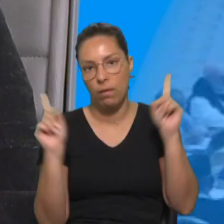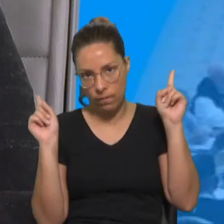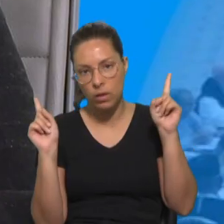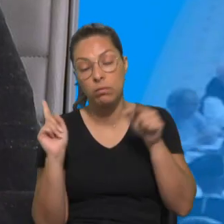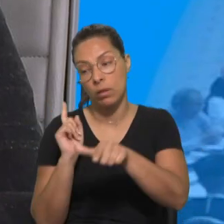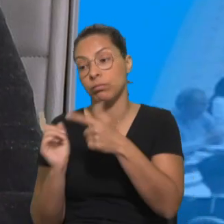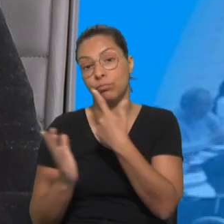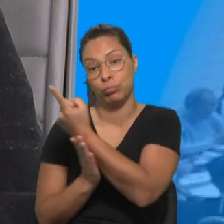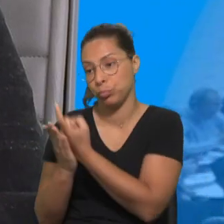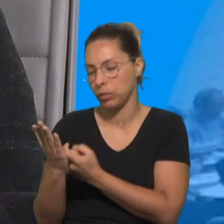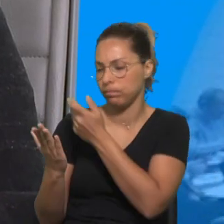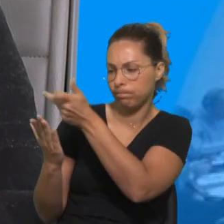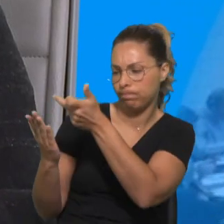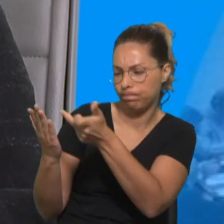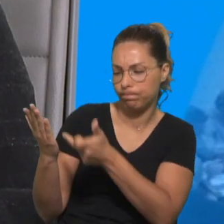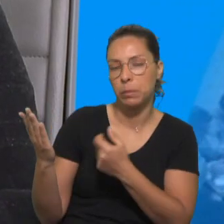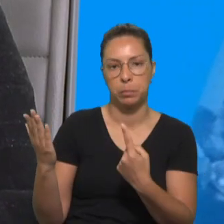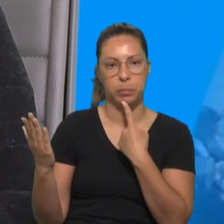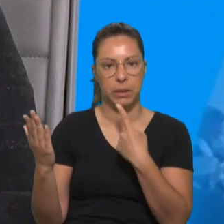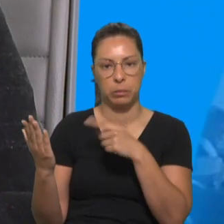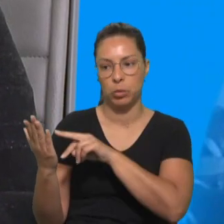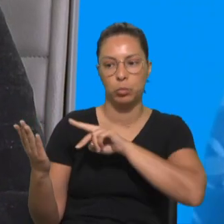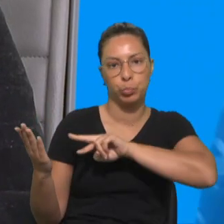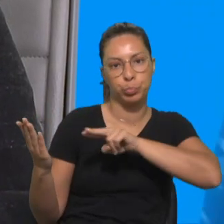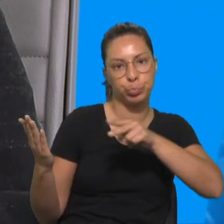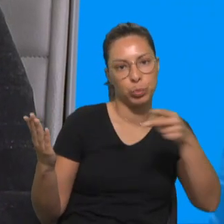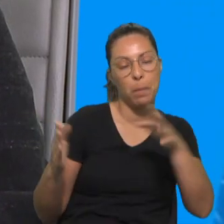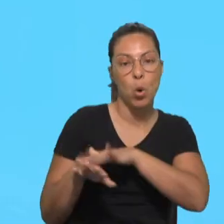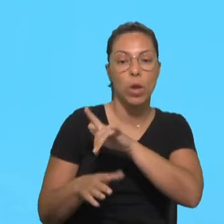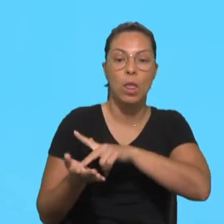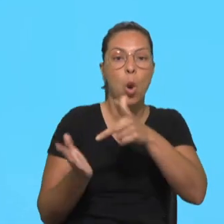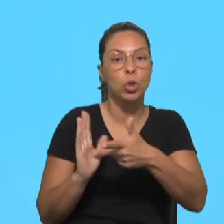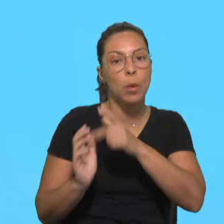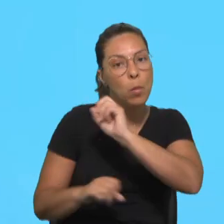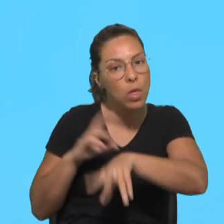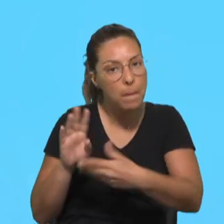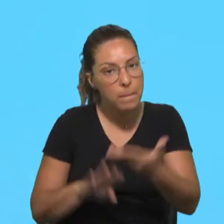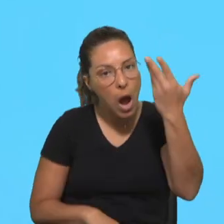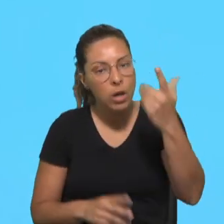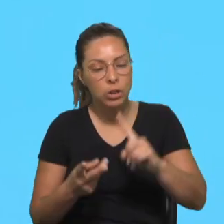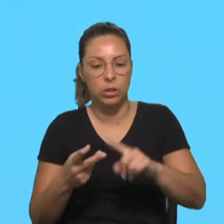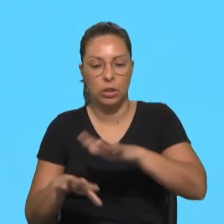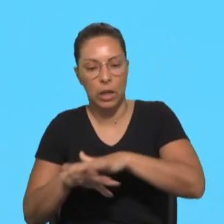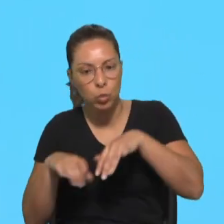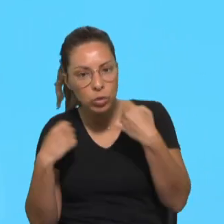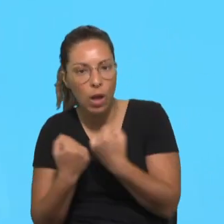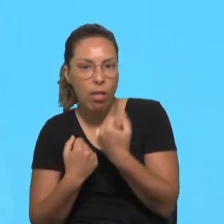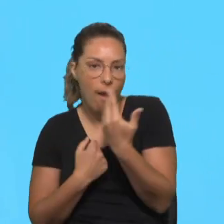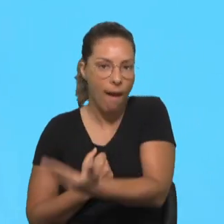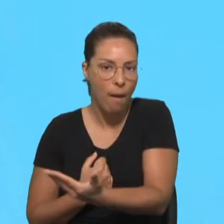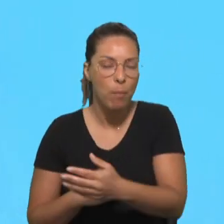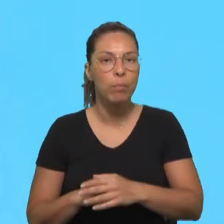inquérito alguma atenção às mudanças tecnológicas, à presença das redes sociais também. Não sei se nos